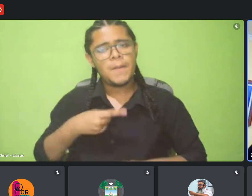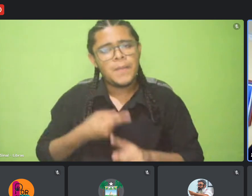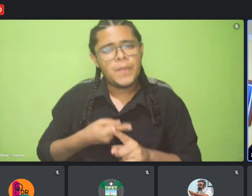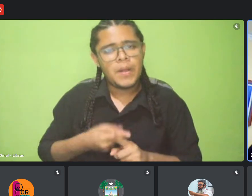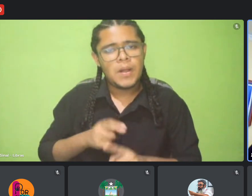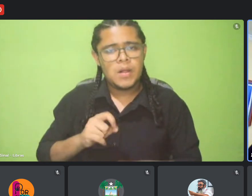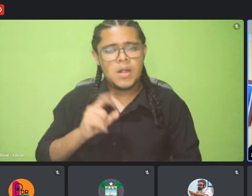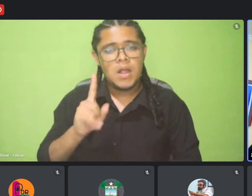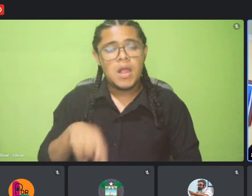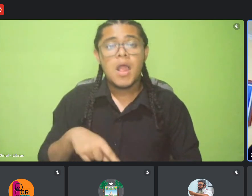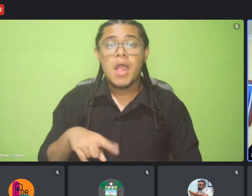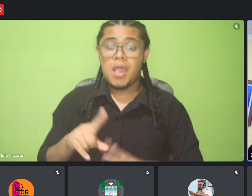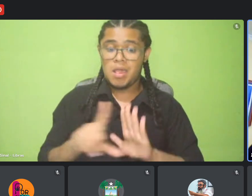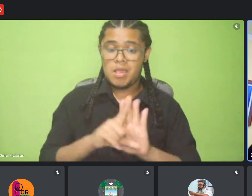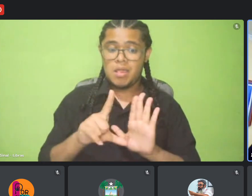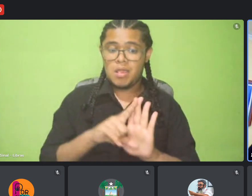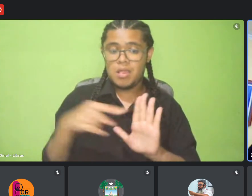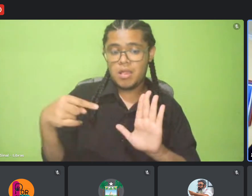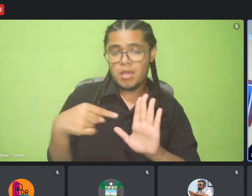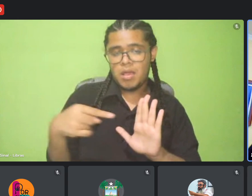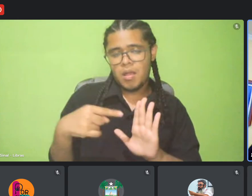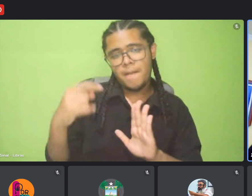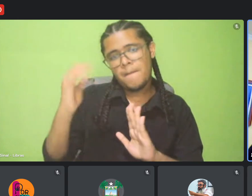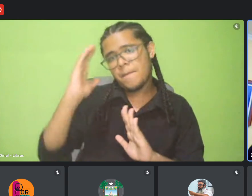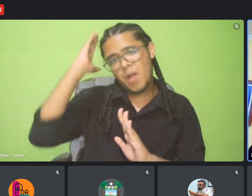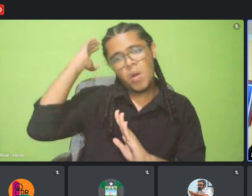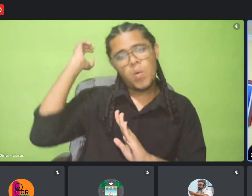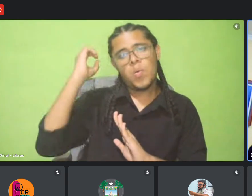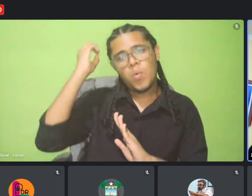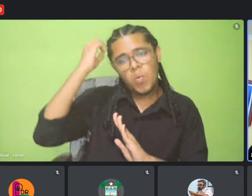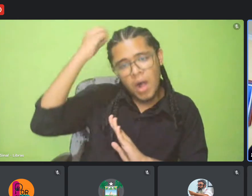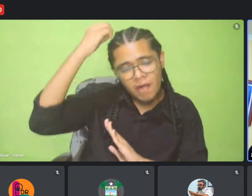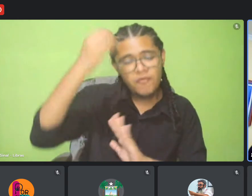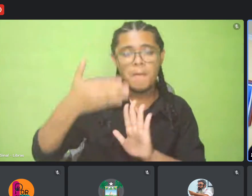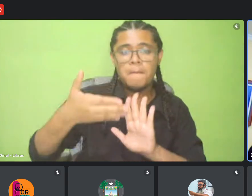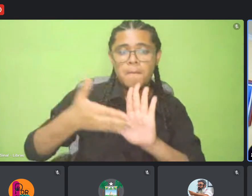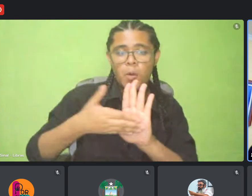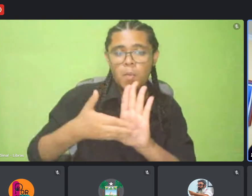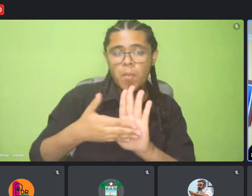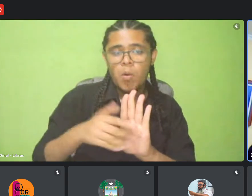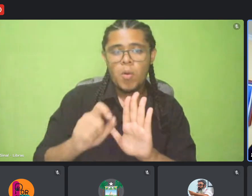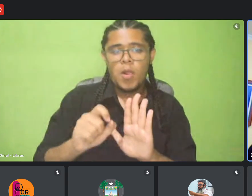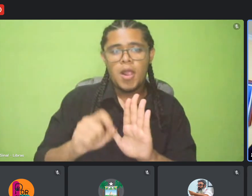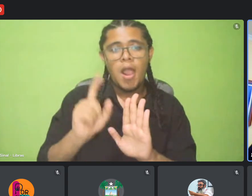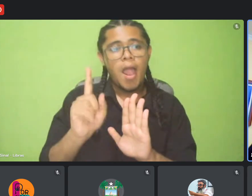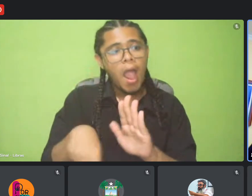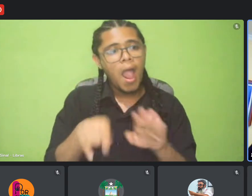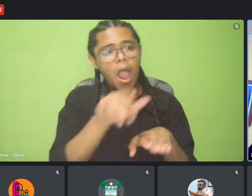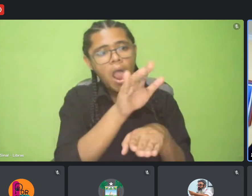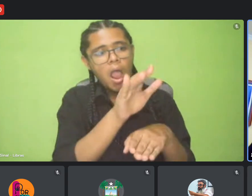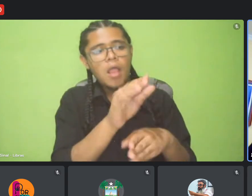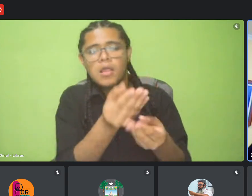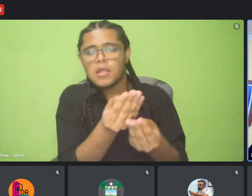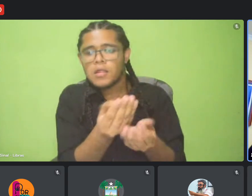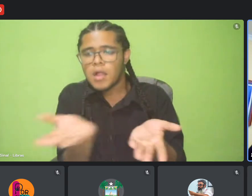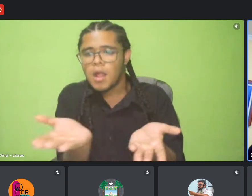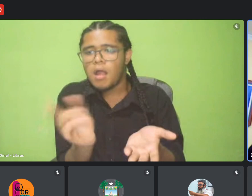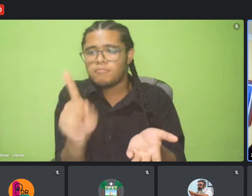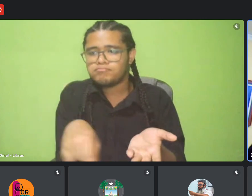Gustavo se propõe a trabalhar com esses setores invisibilizados pela sociedade.